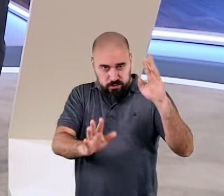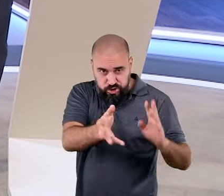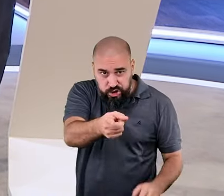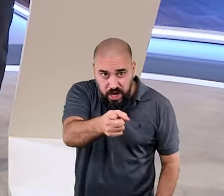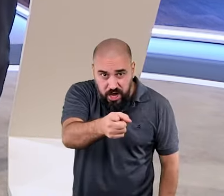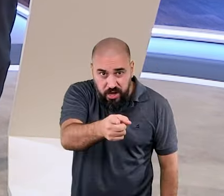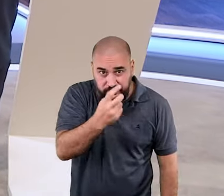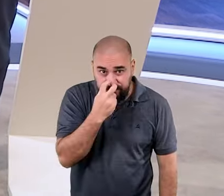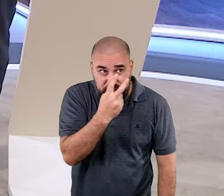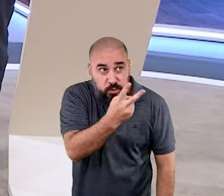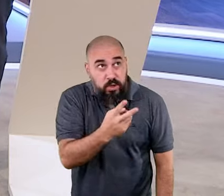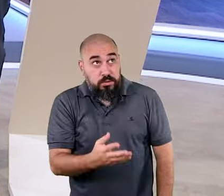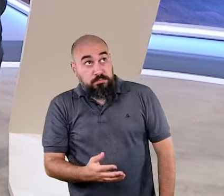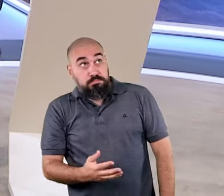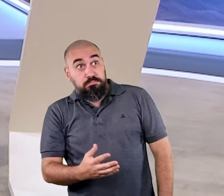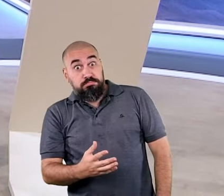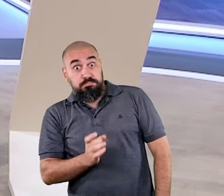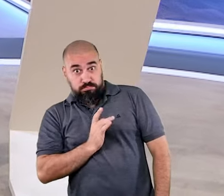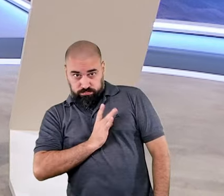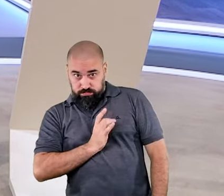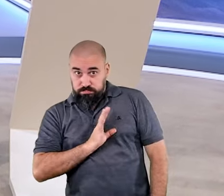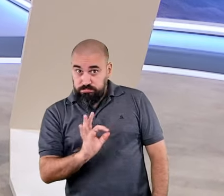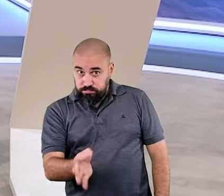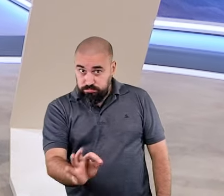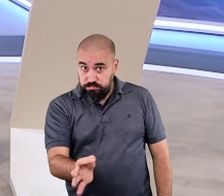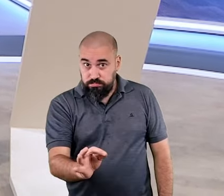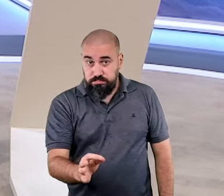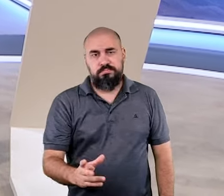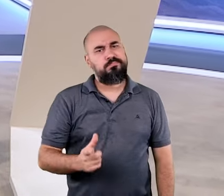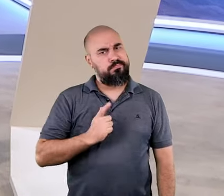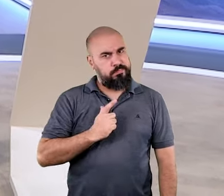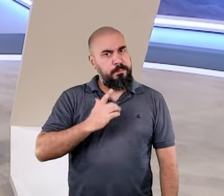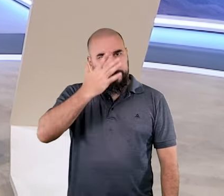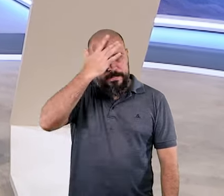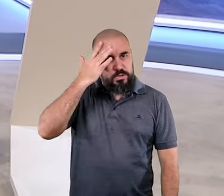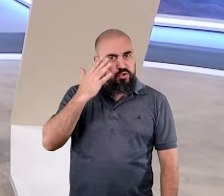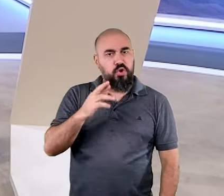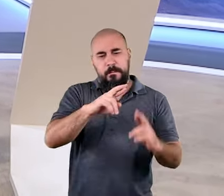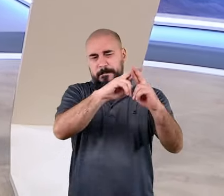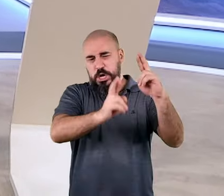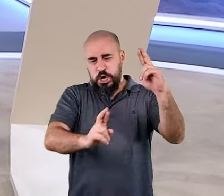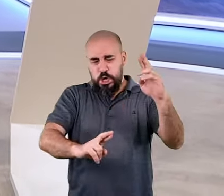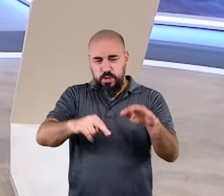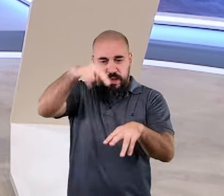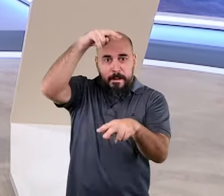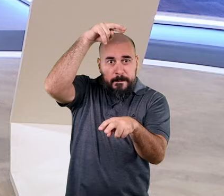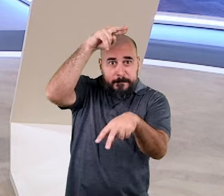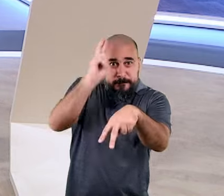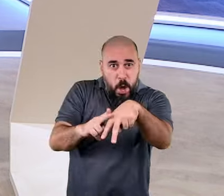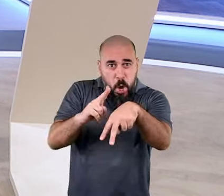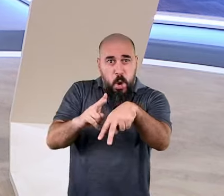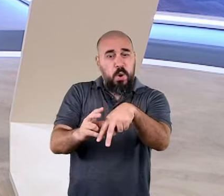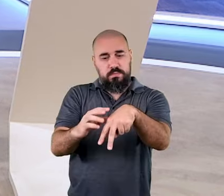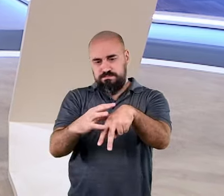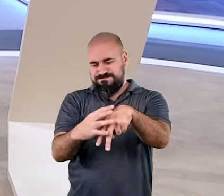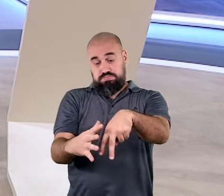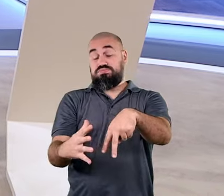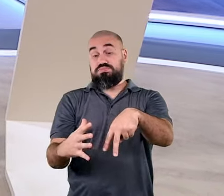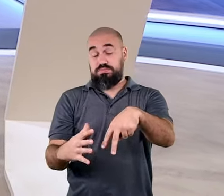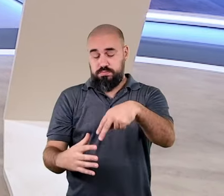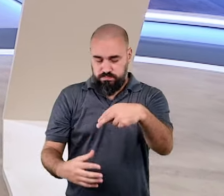são fortes. Causam a morte de muitas pessoas todos os anos. É uma